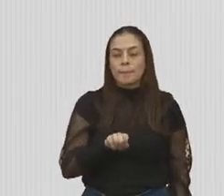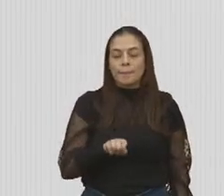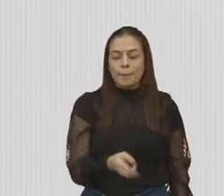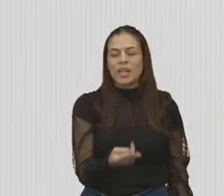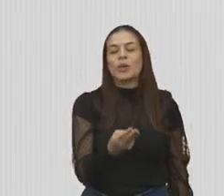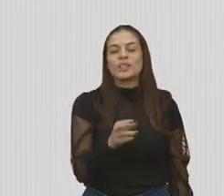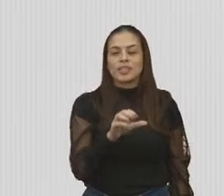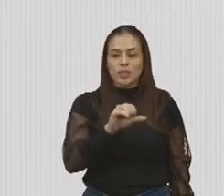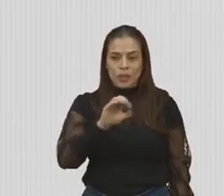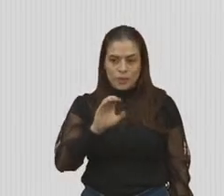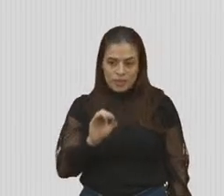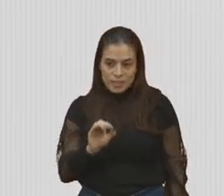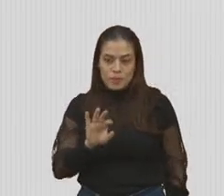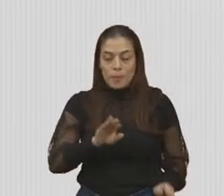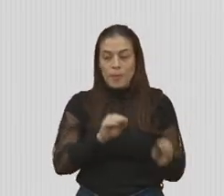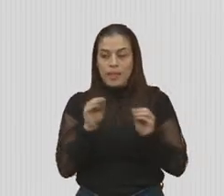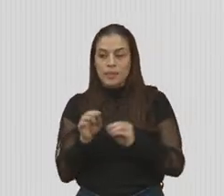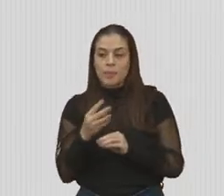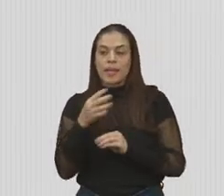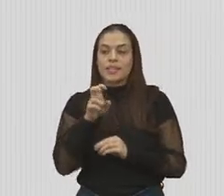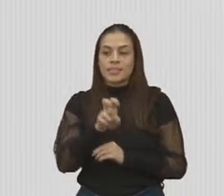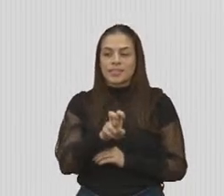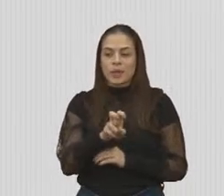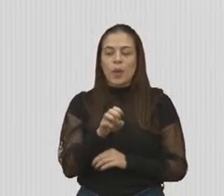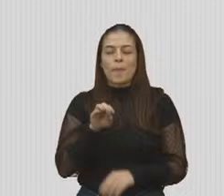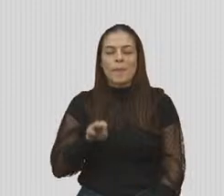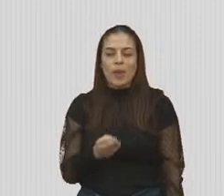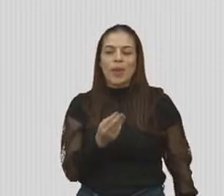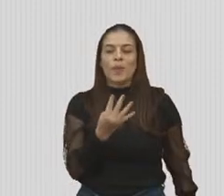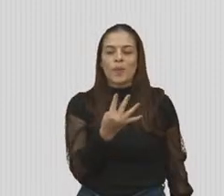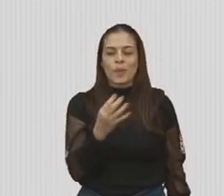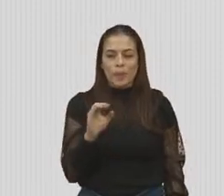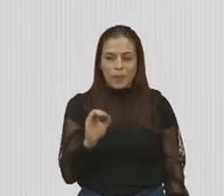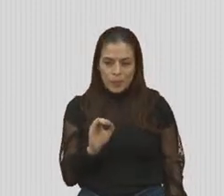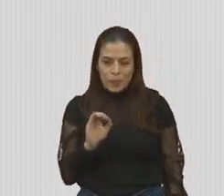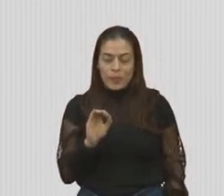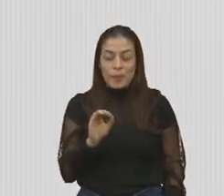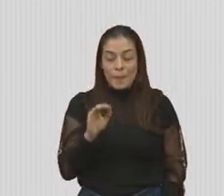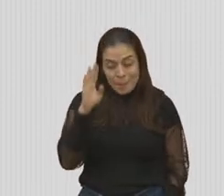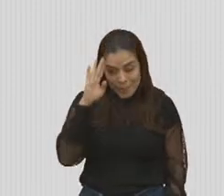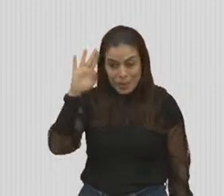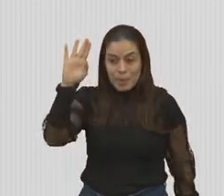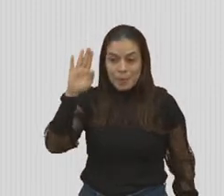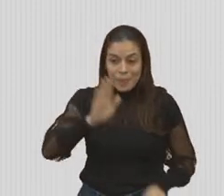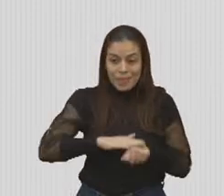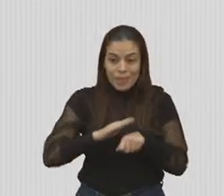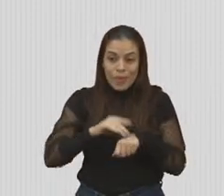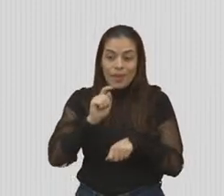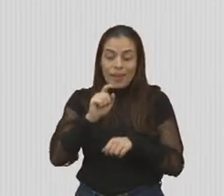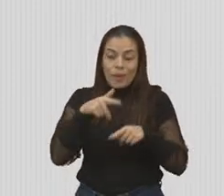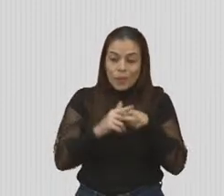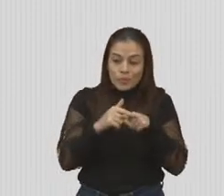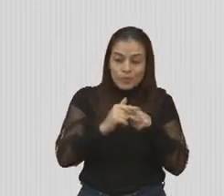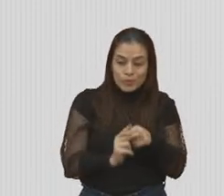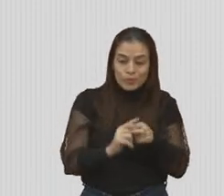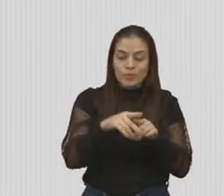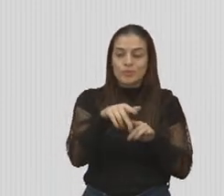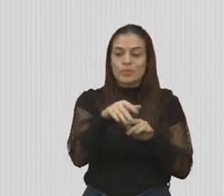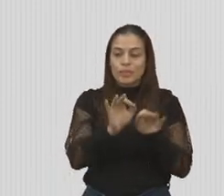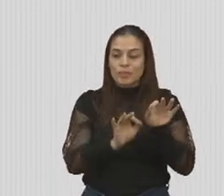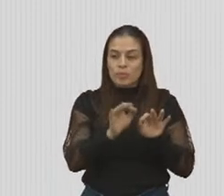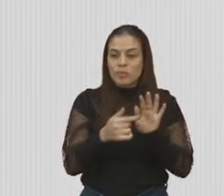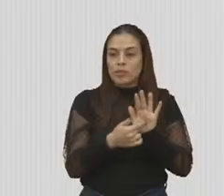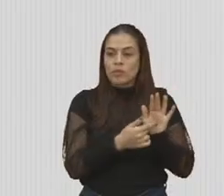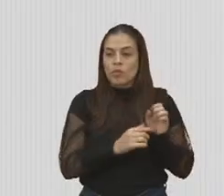para 5 milhões e 400 em 2026. As principais ações são a construções e reformas com recursos